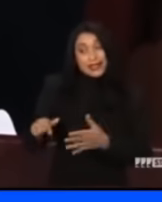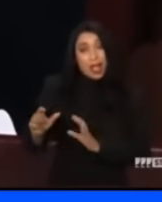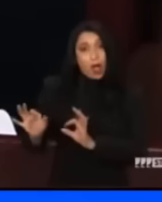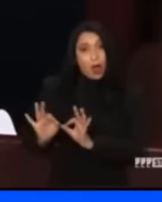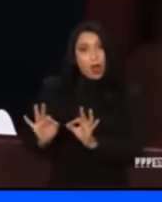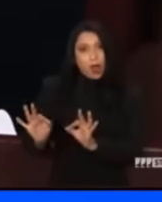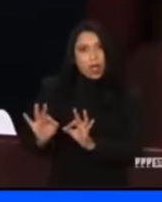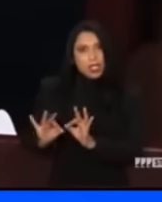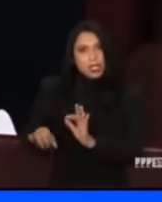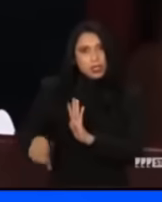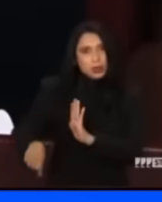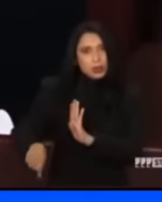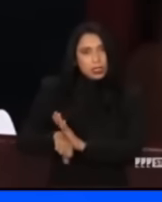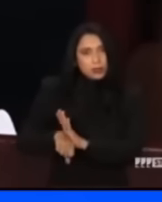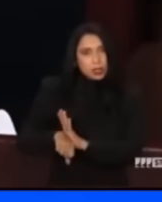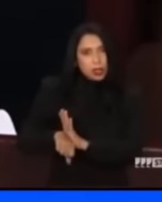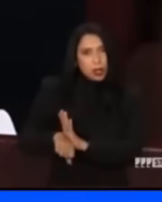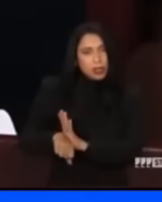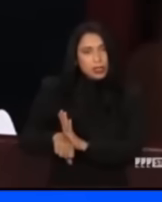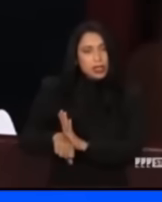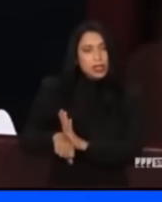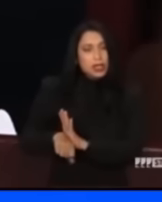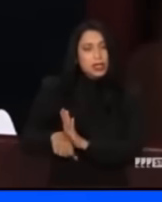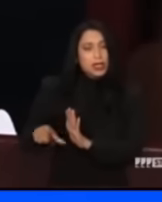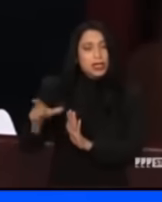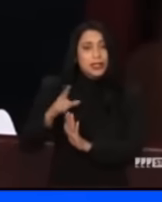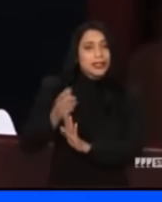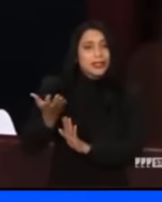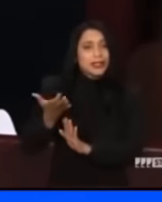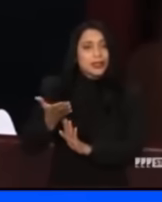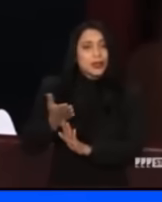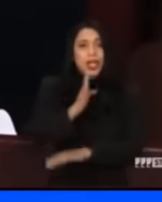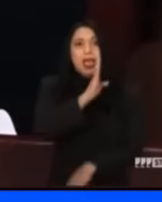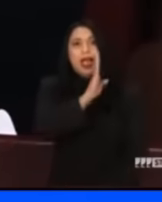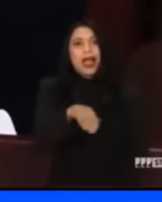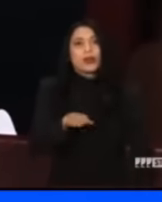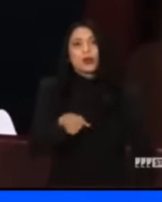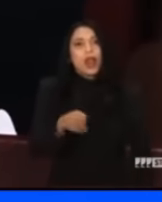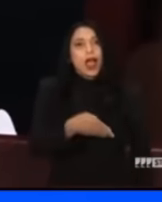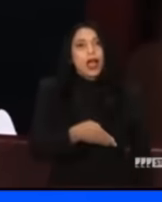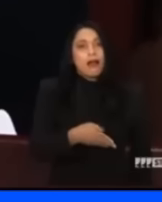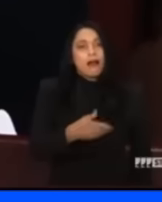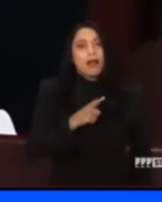agora voltava a tentar anular as eleições,